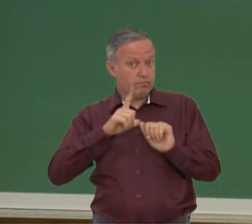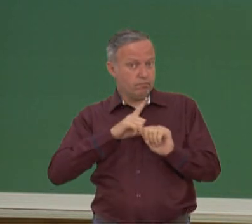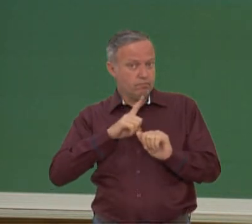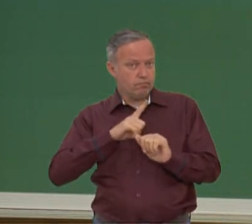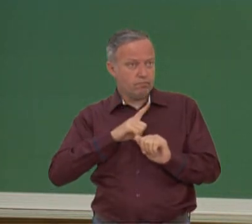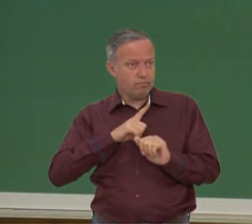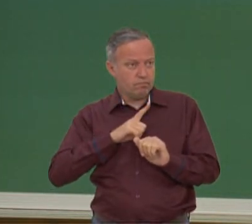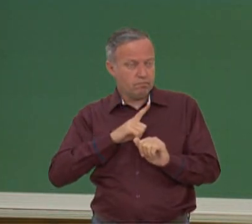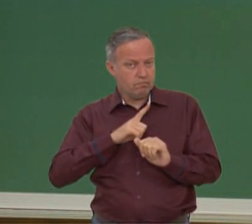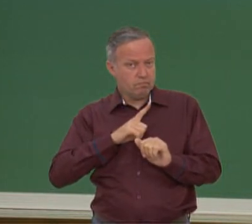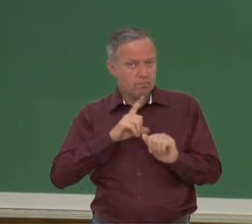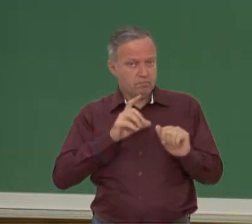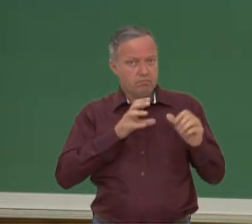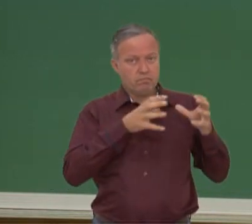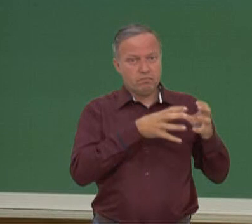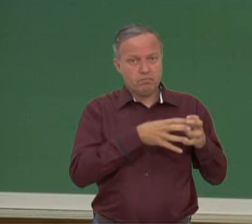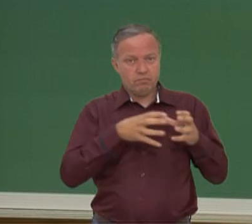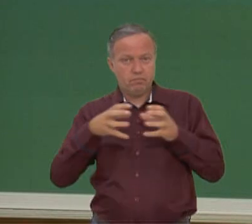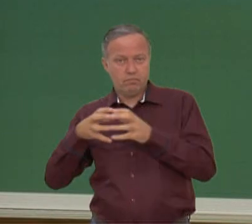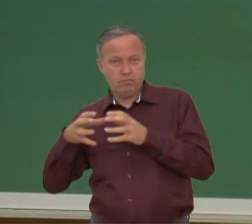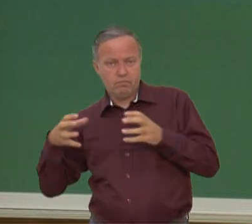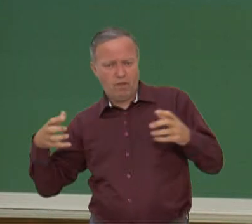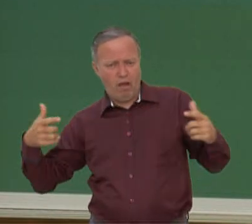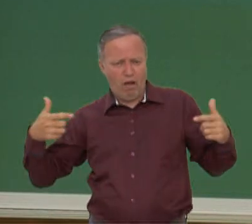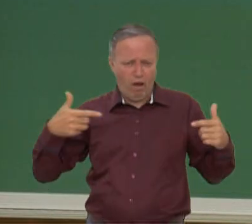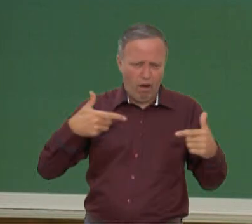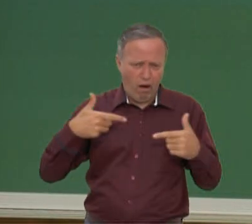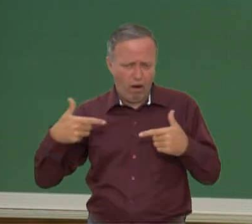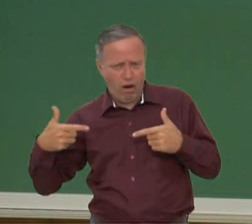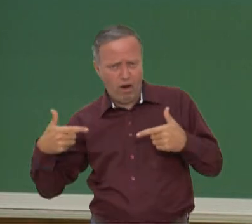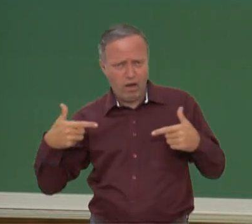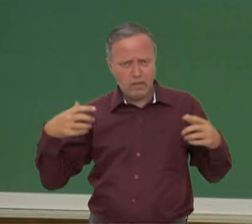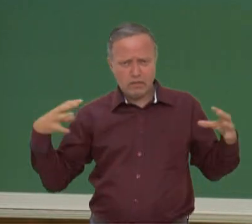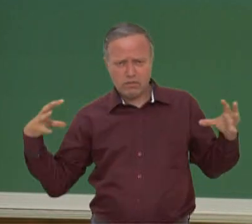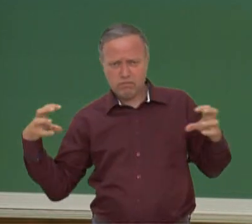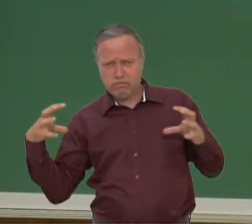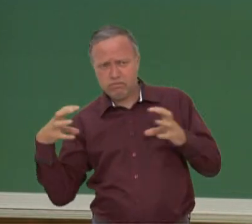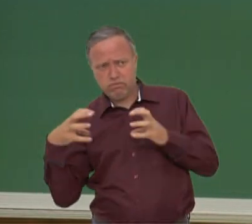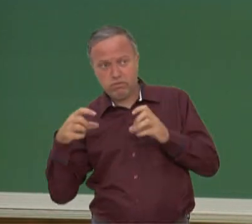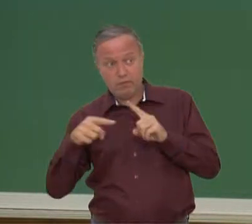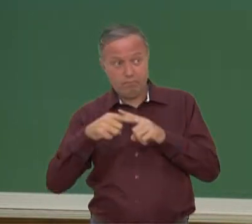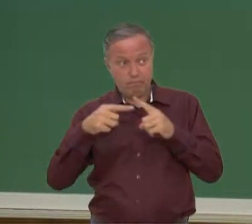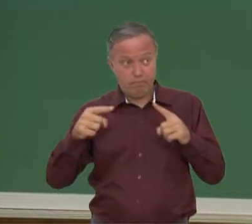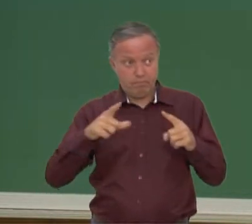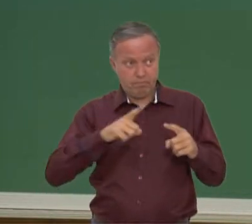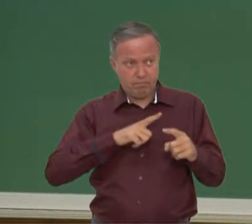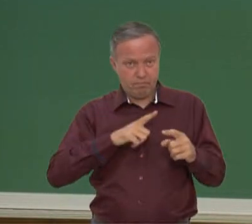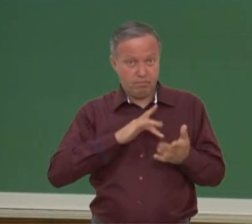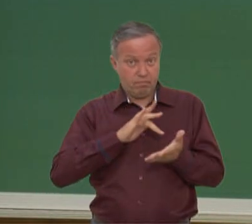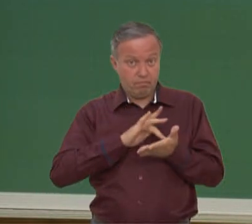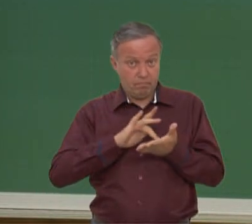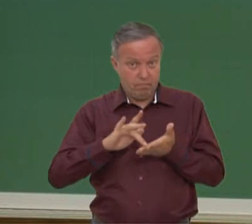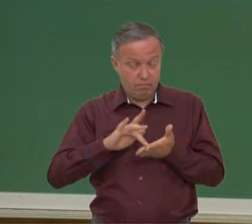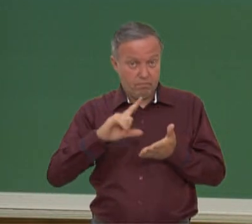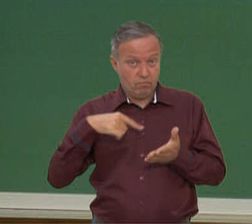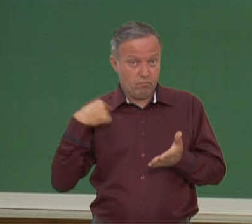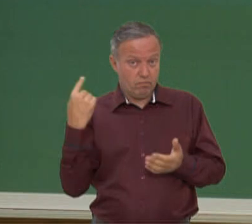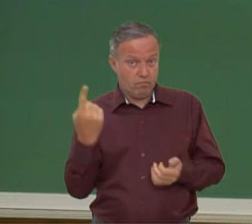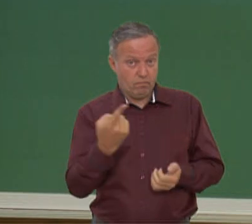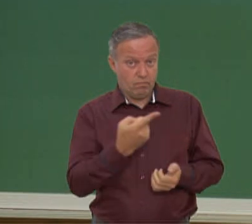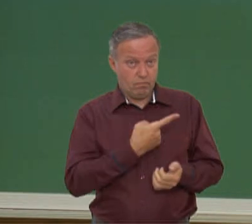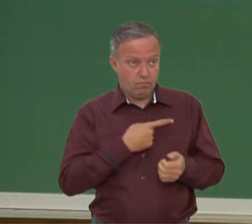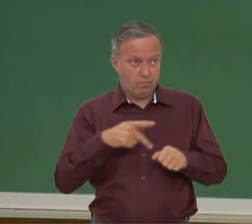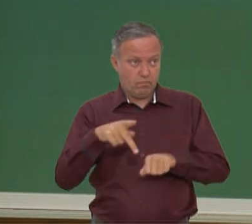né, um polo competindo com o outro. Por isso que nós temos hoje um grande inimigo comum a todos